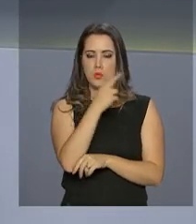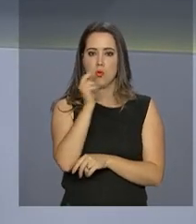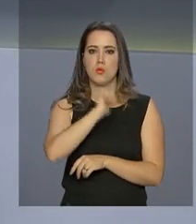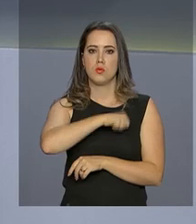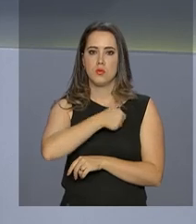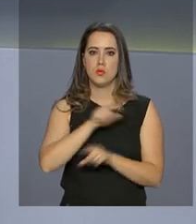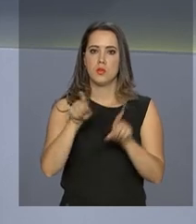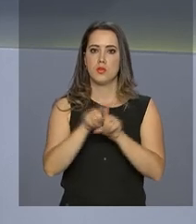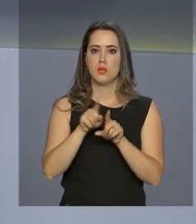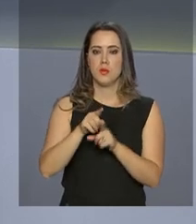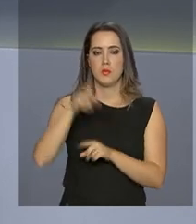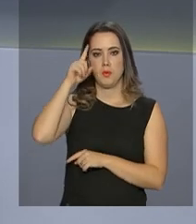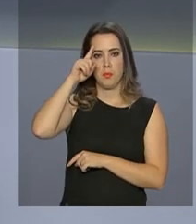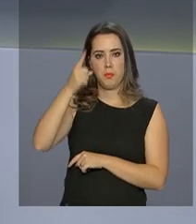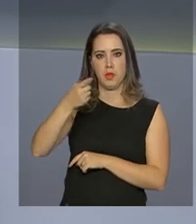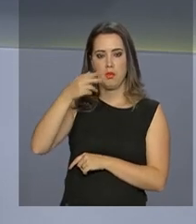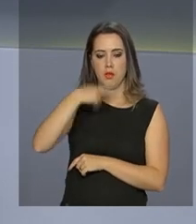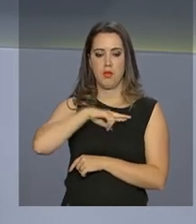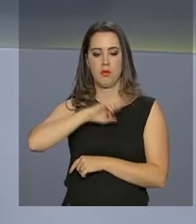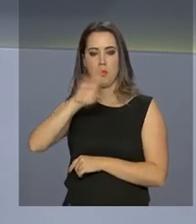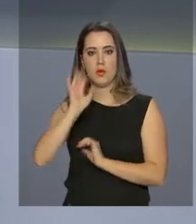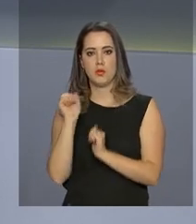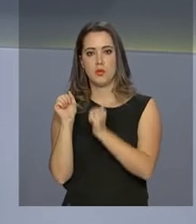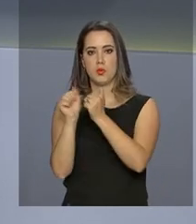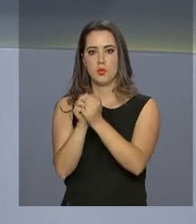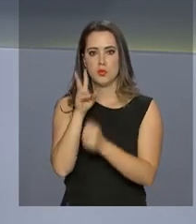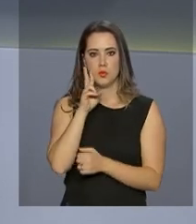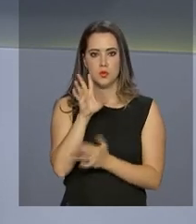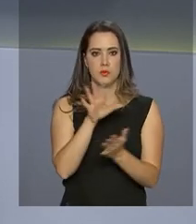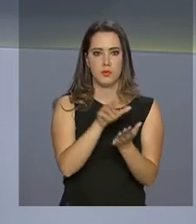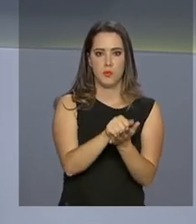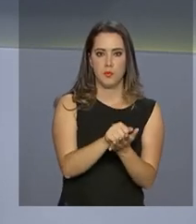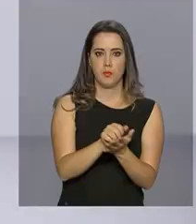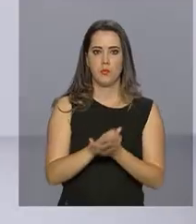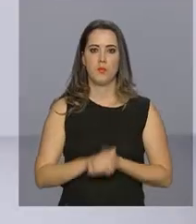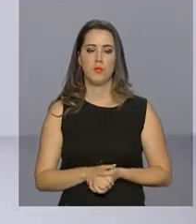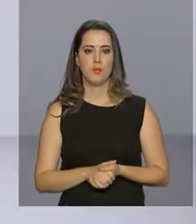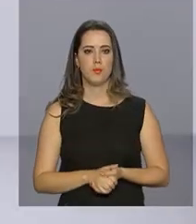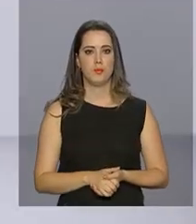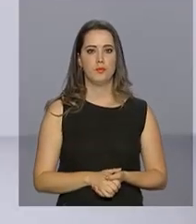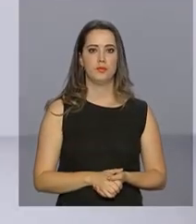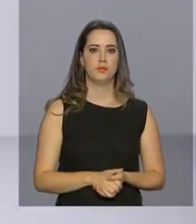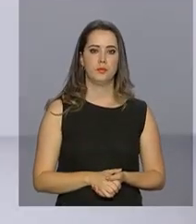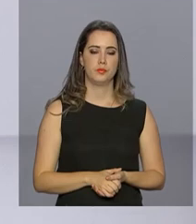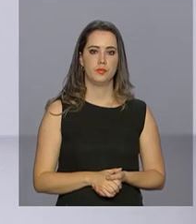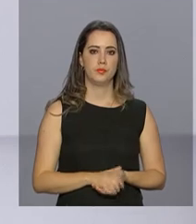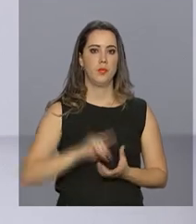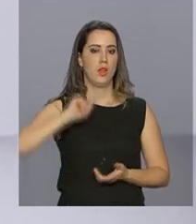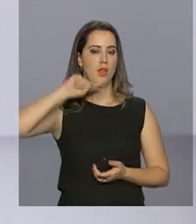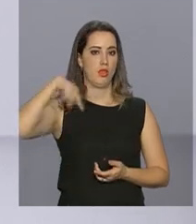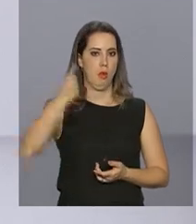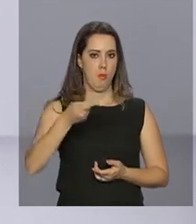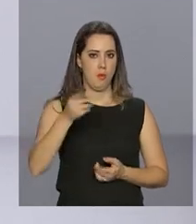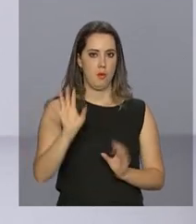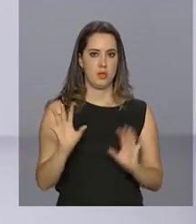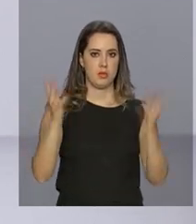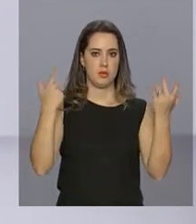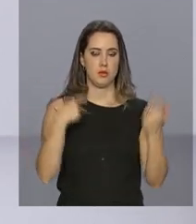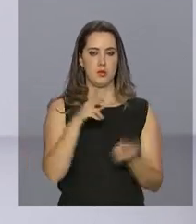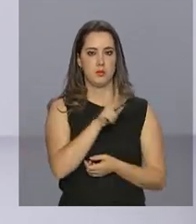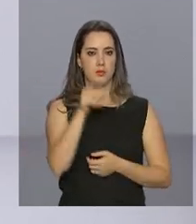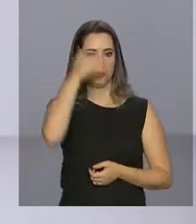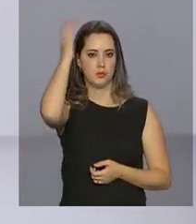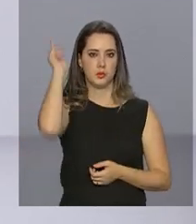espanha também mandaram representantes para acompanhar a posse de benítez e após a cerimônia michel temer